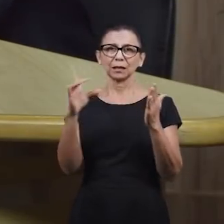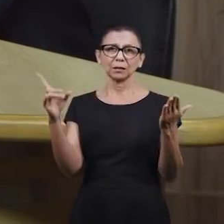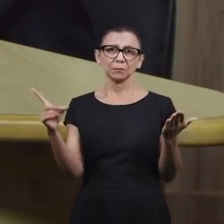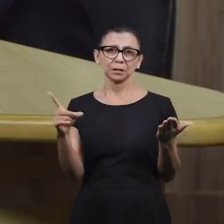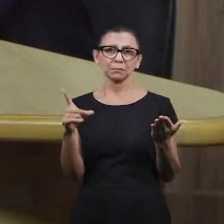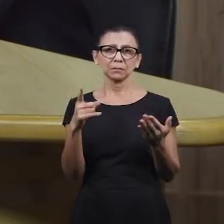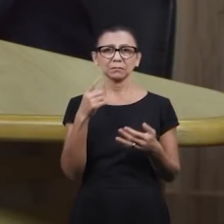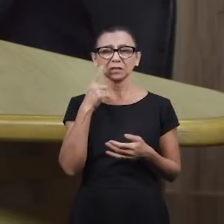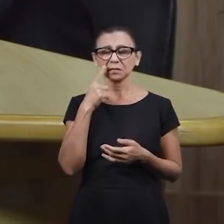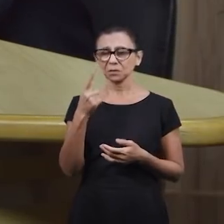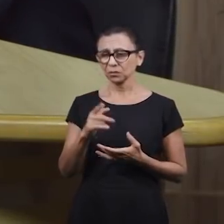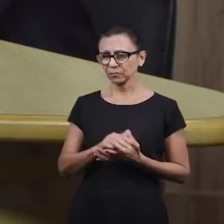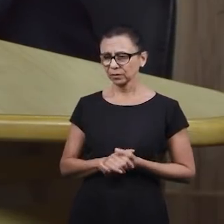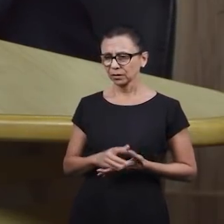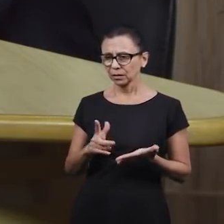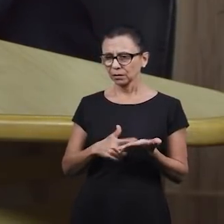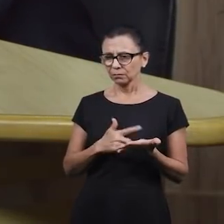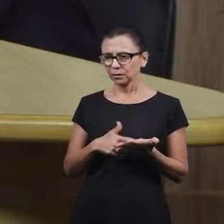considerada como um livro comum,